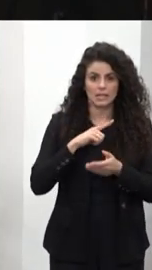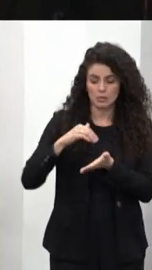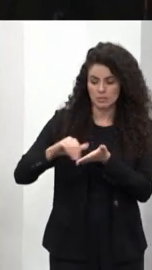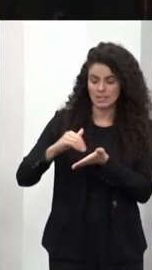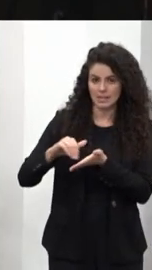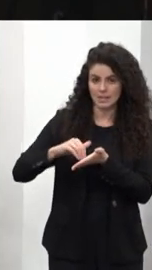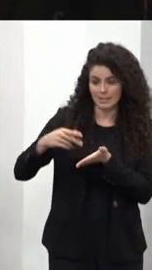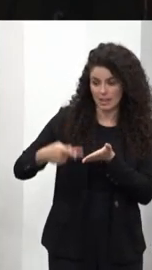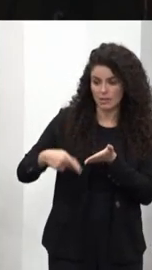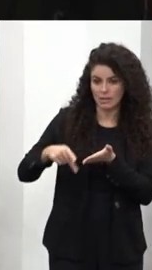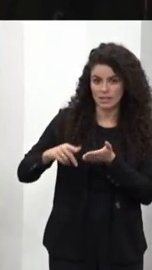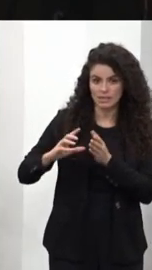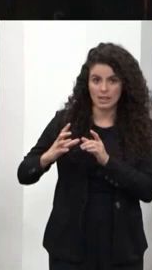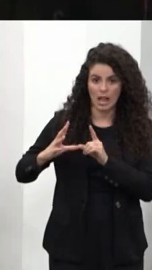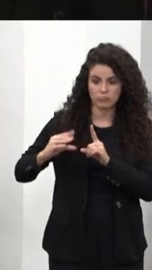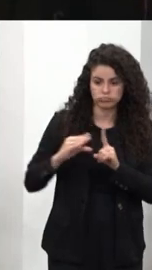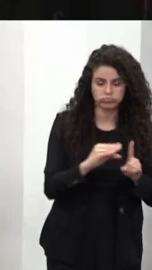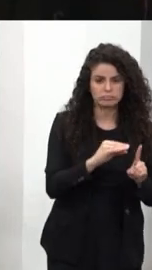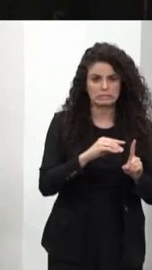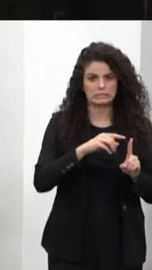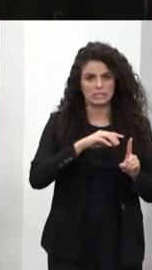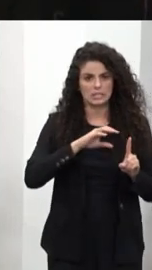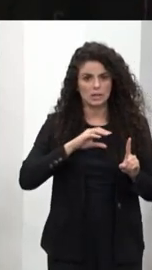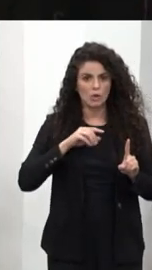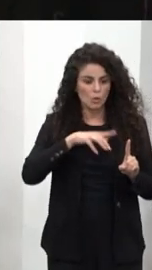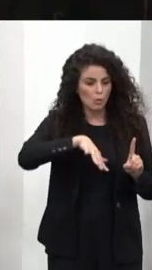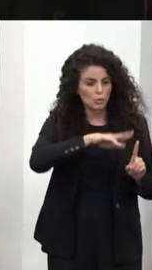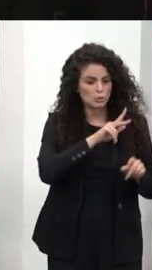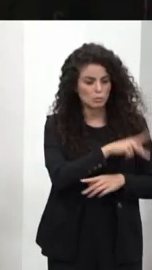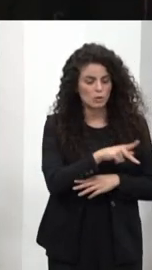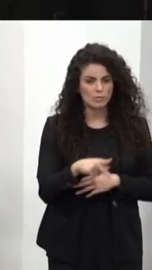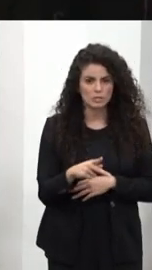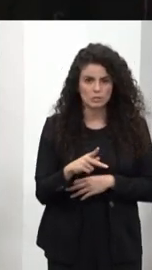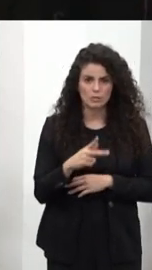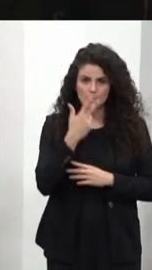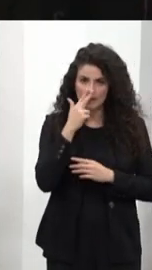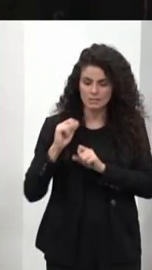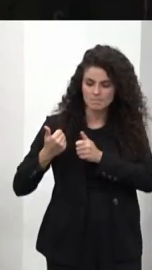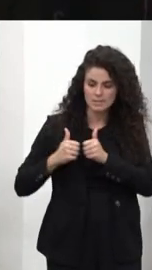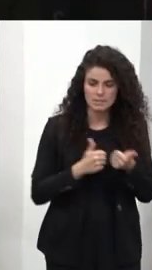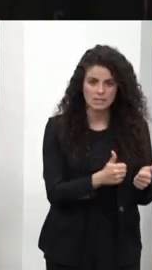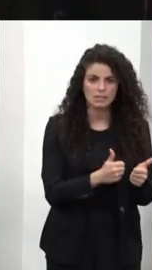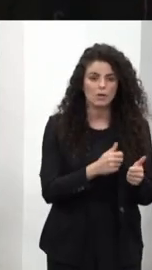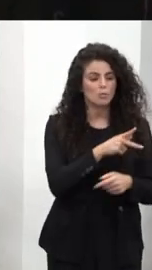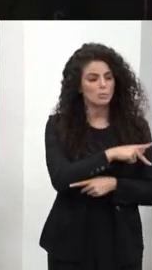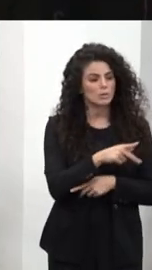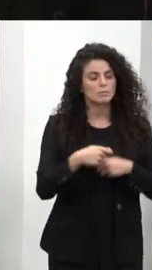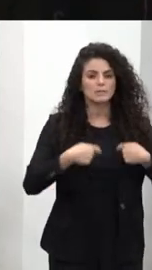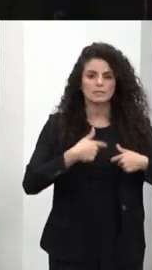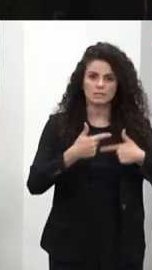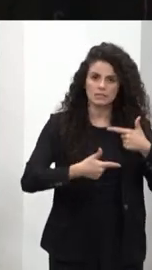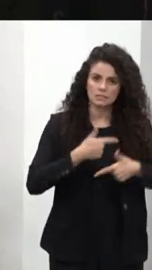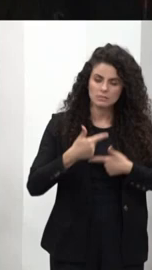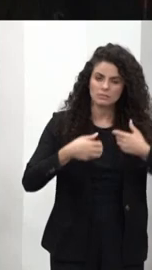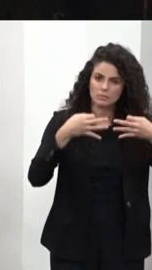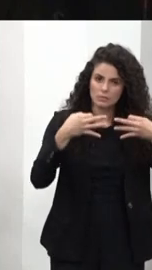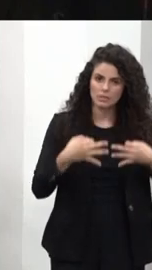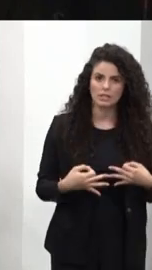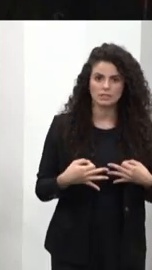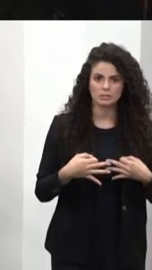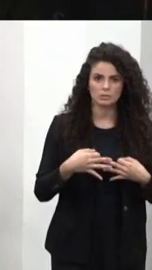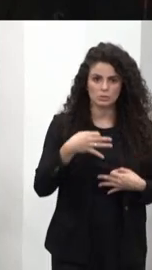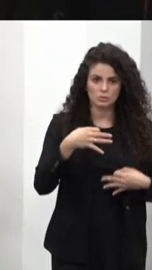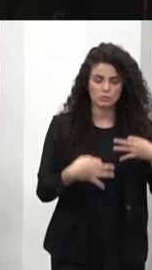de cátre da já tá que os professores têm sim que atuar de uma forma correta de uma forma Justa e ter a liberdade